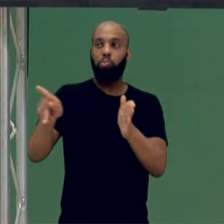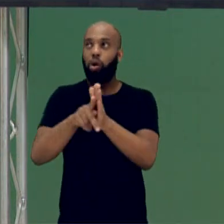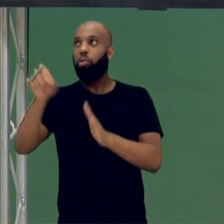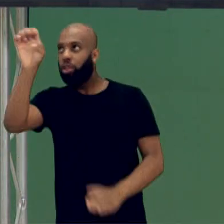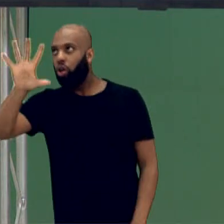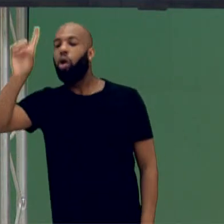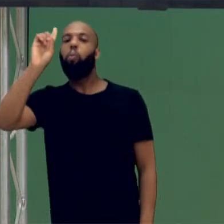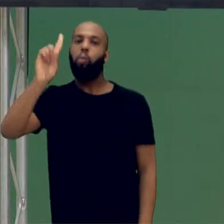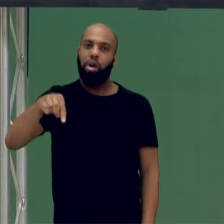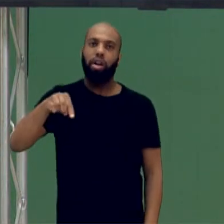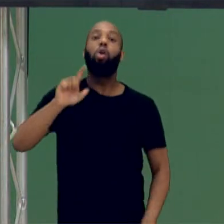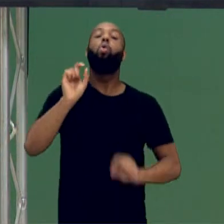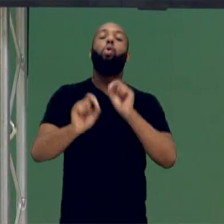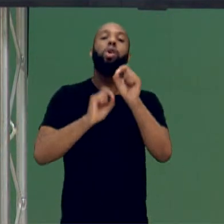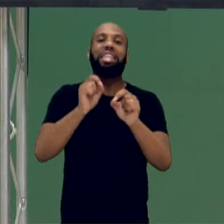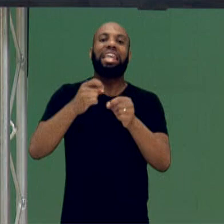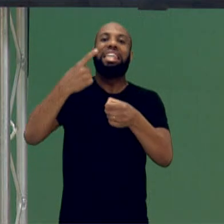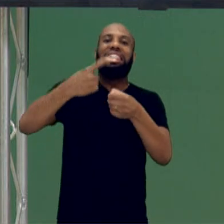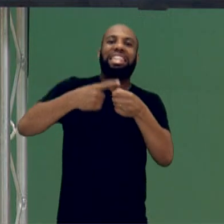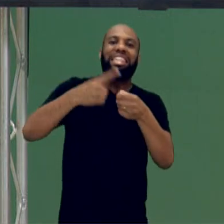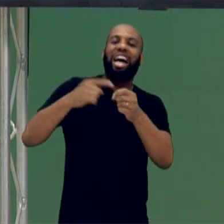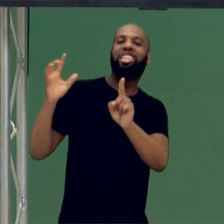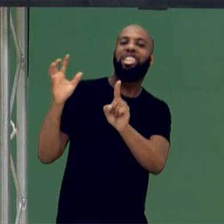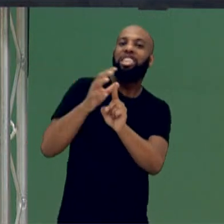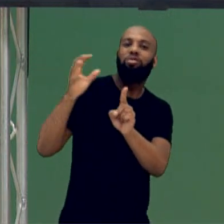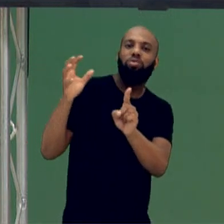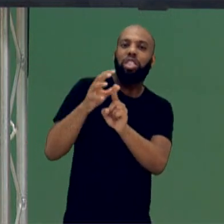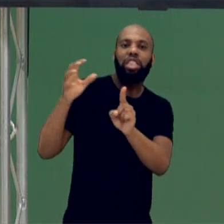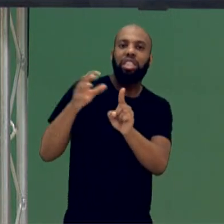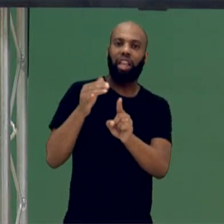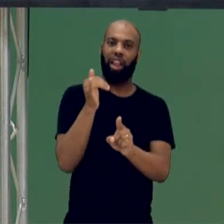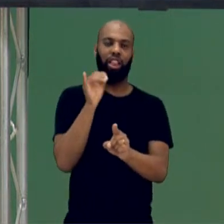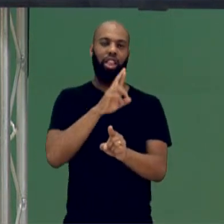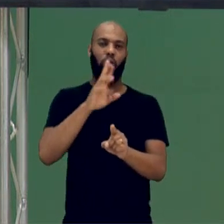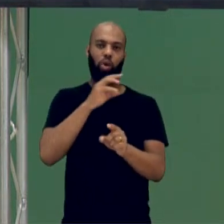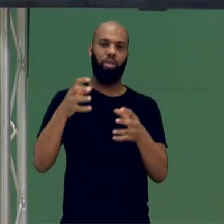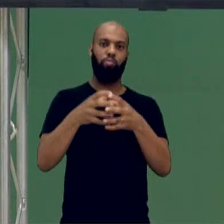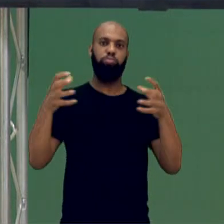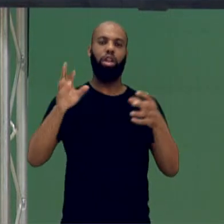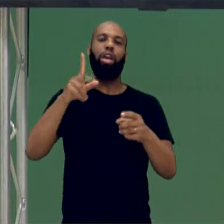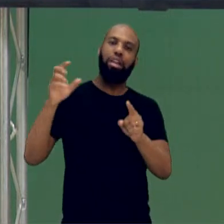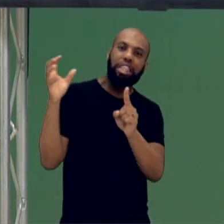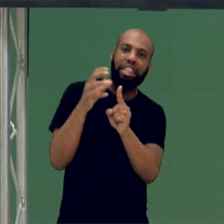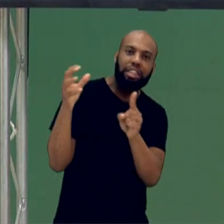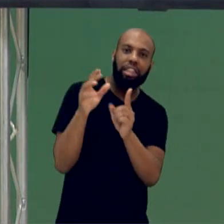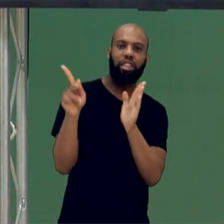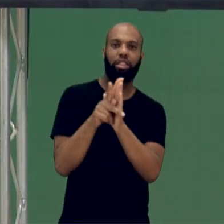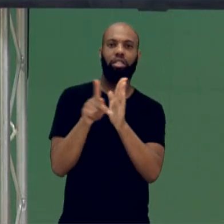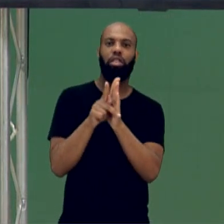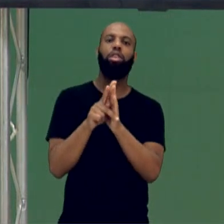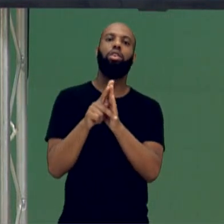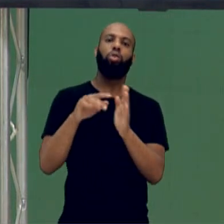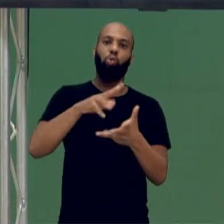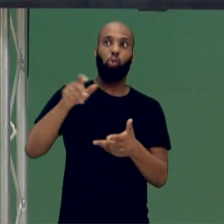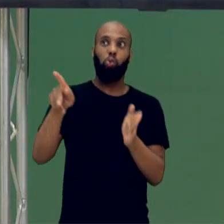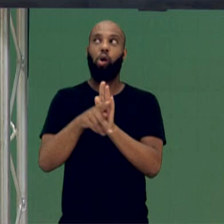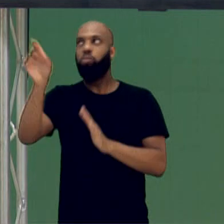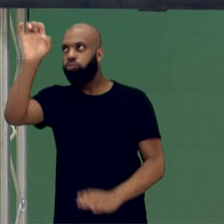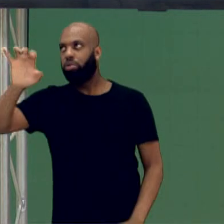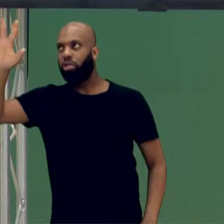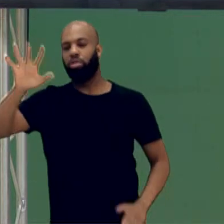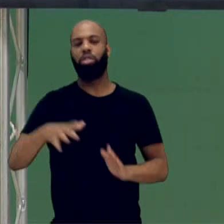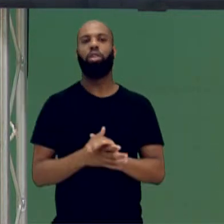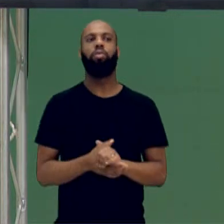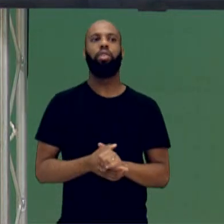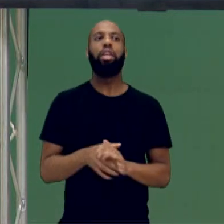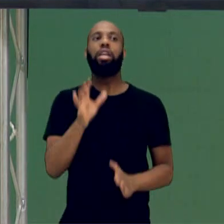são cidades globais. São cidades que exercem influência no mundo todo. Levou 150 anos para a população